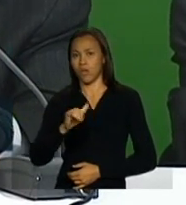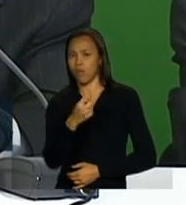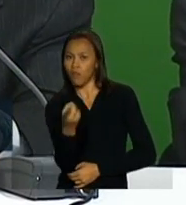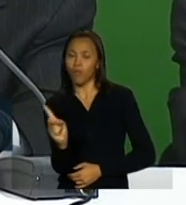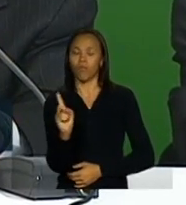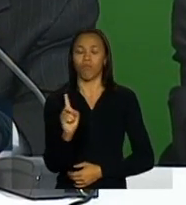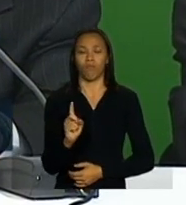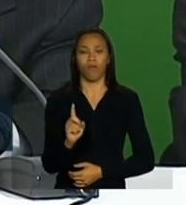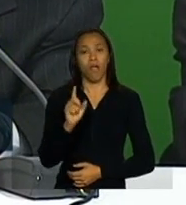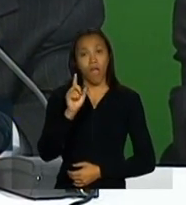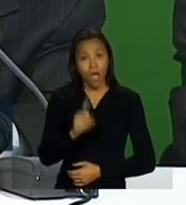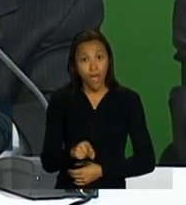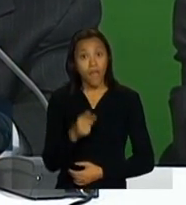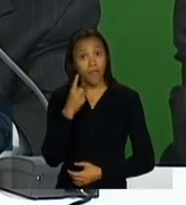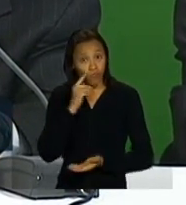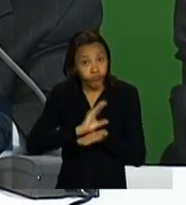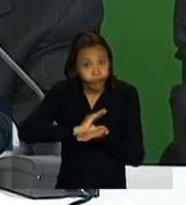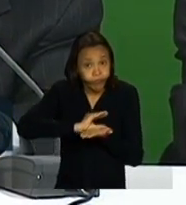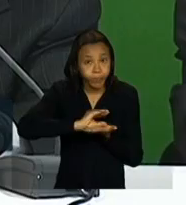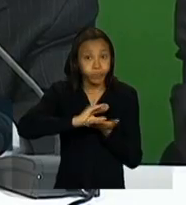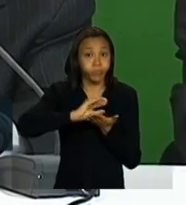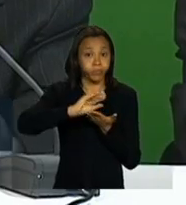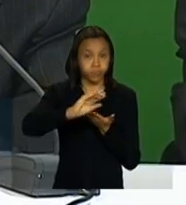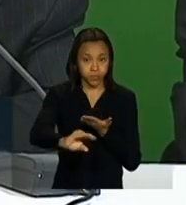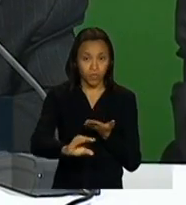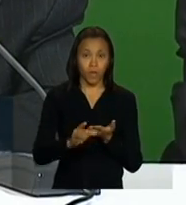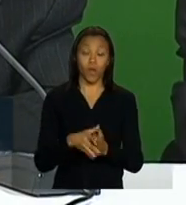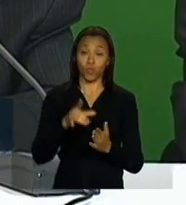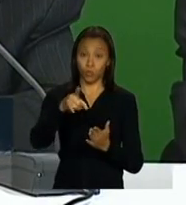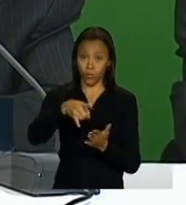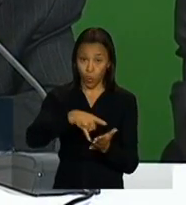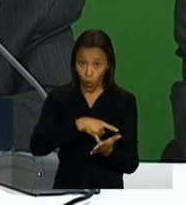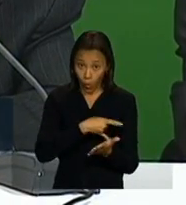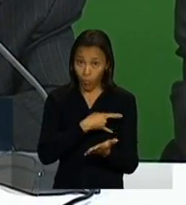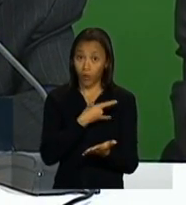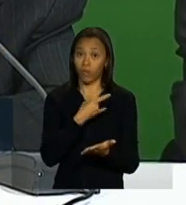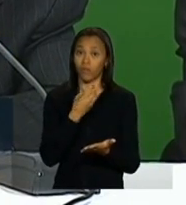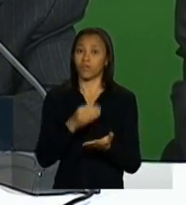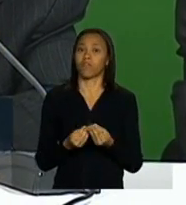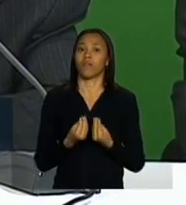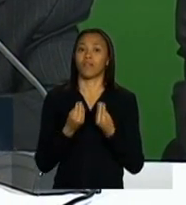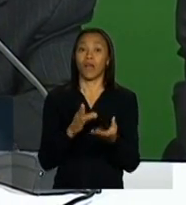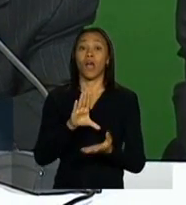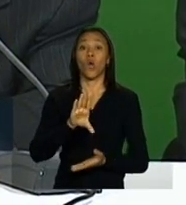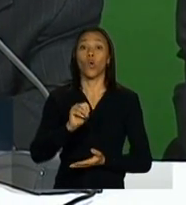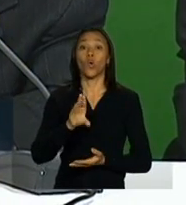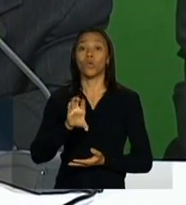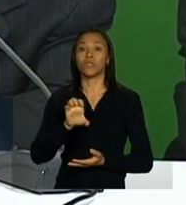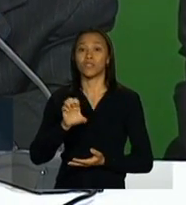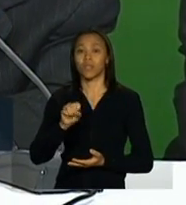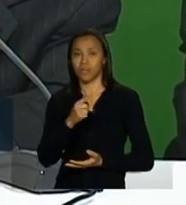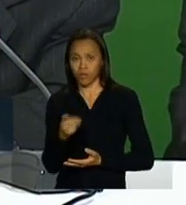São isso, estimativas isso. De investimento. Isso na concessão, é ficar claro. Onde o cara vai construir toda a estrutura.